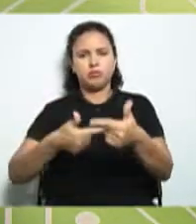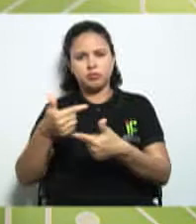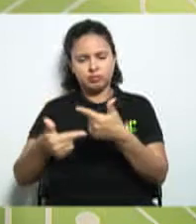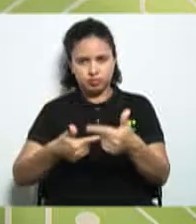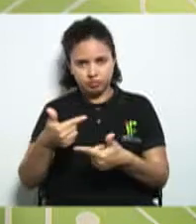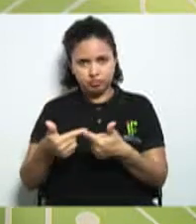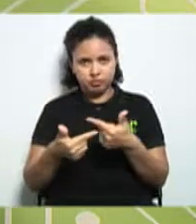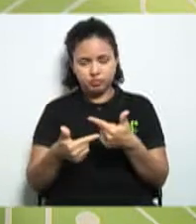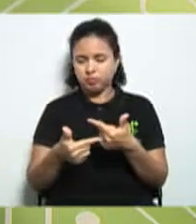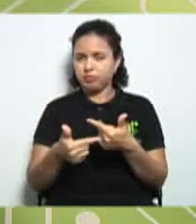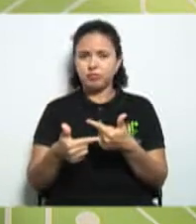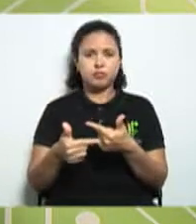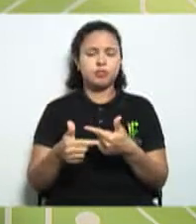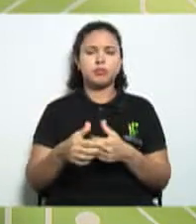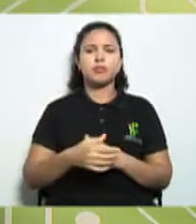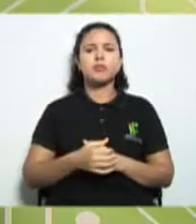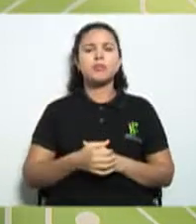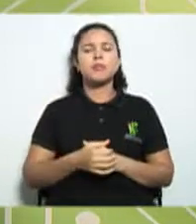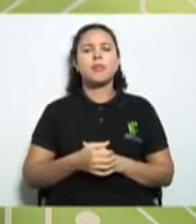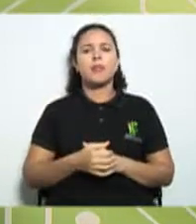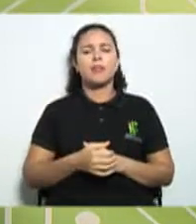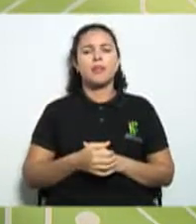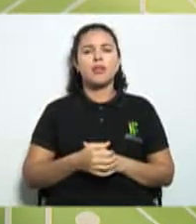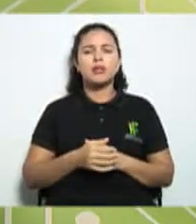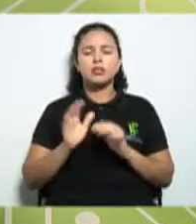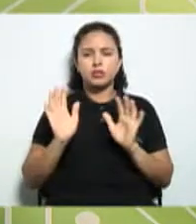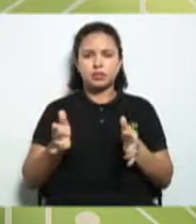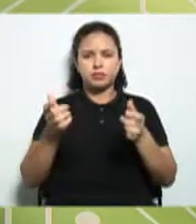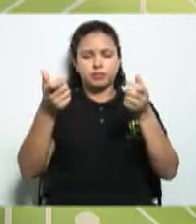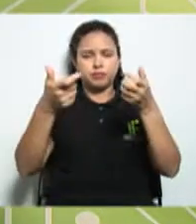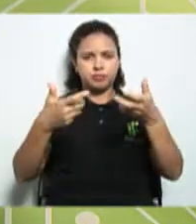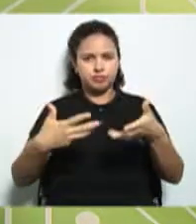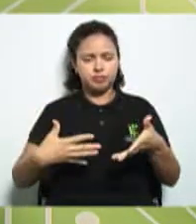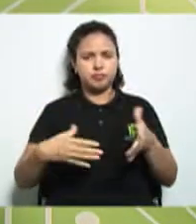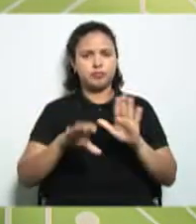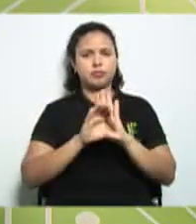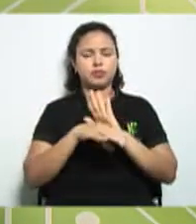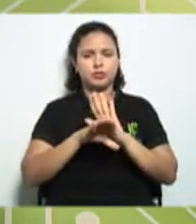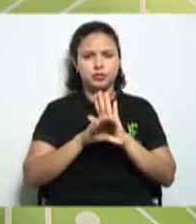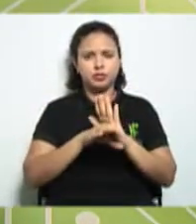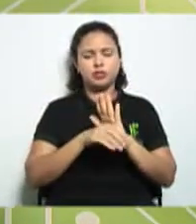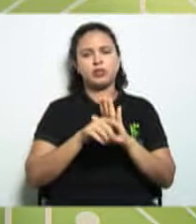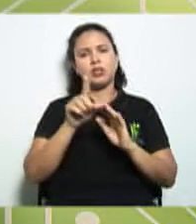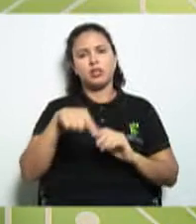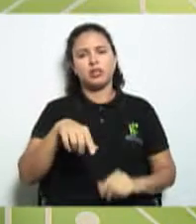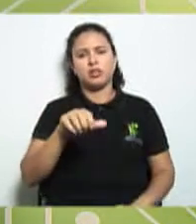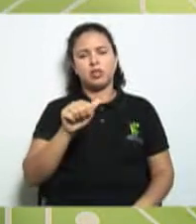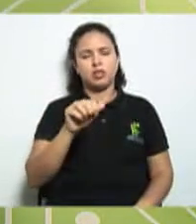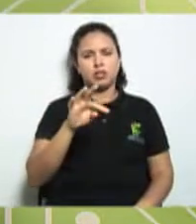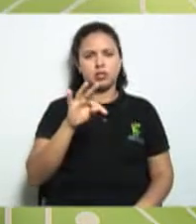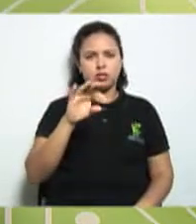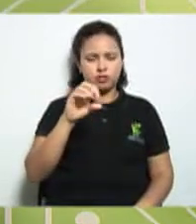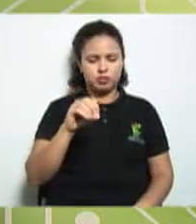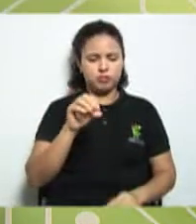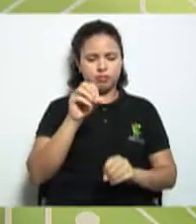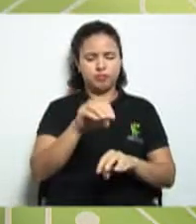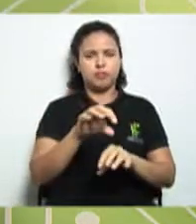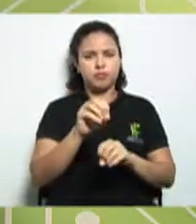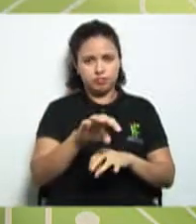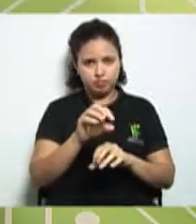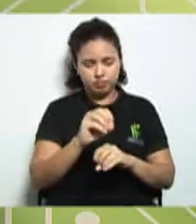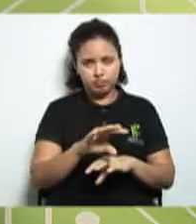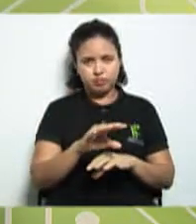a empregabilidade, tá? Como nós já falamos aqui na definição, ele é um ato educativo, então precisa